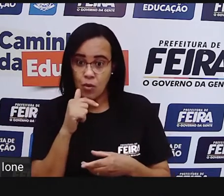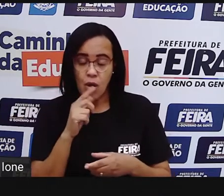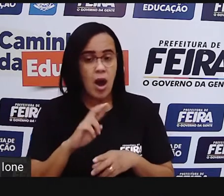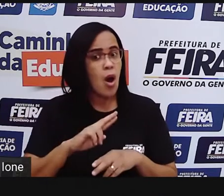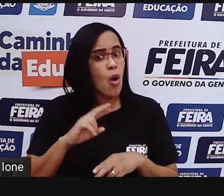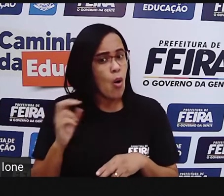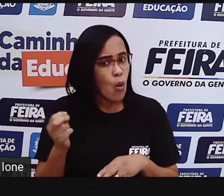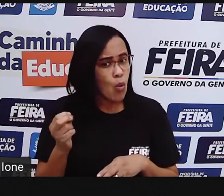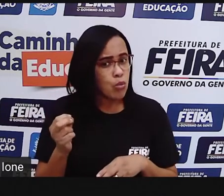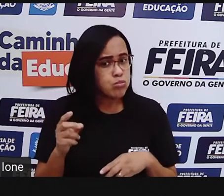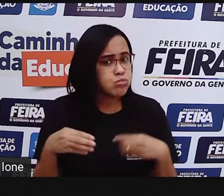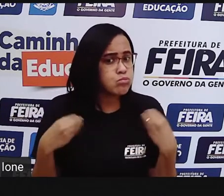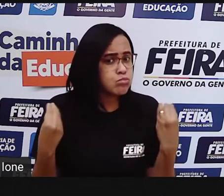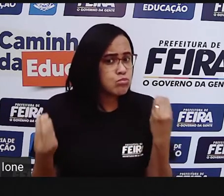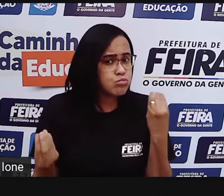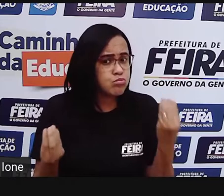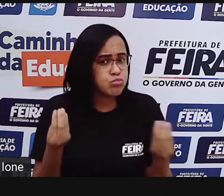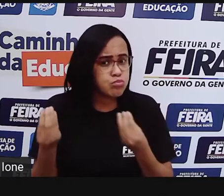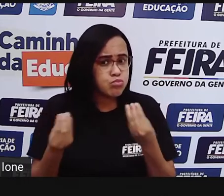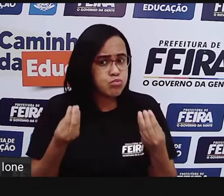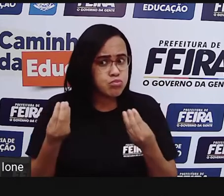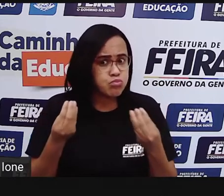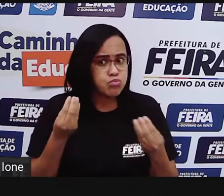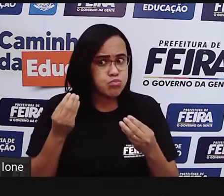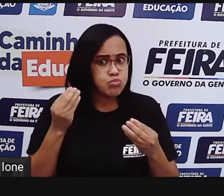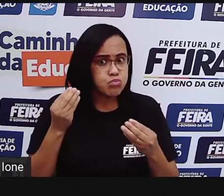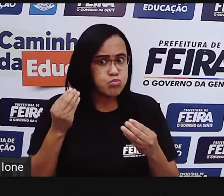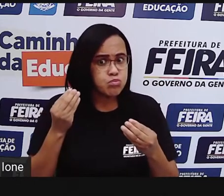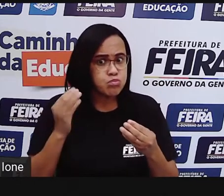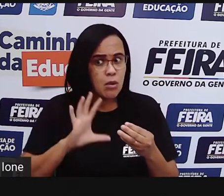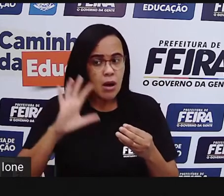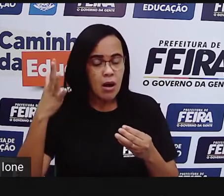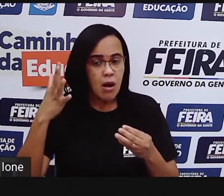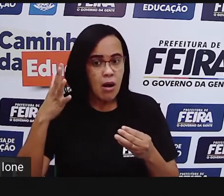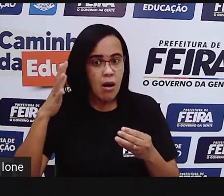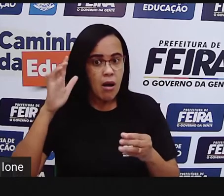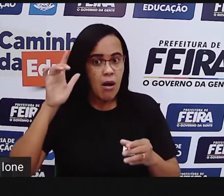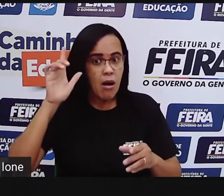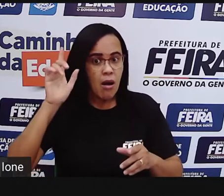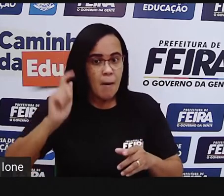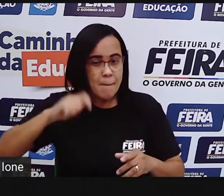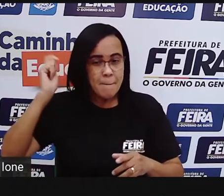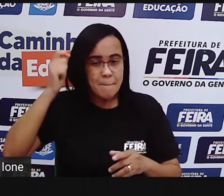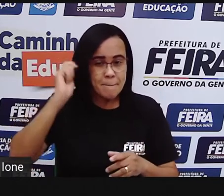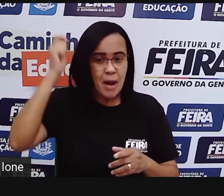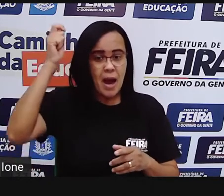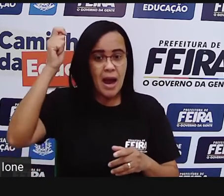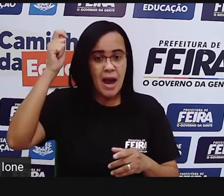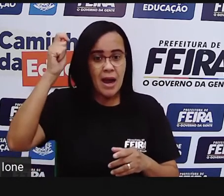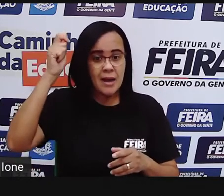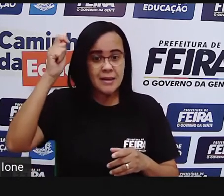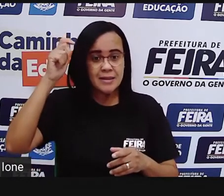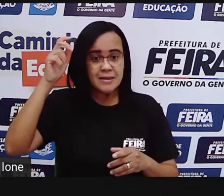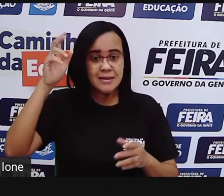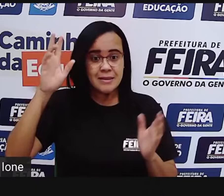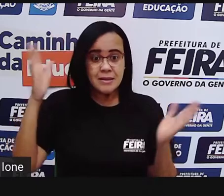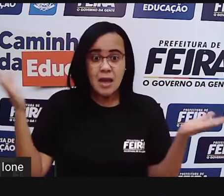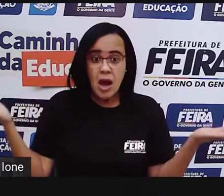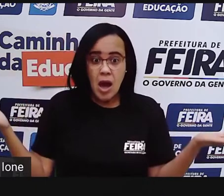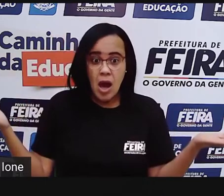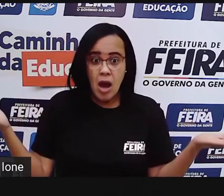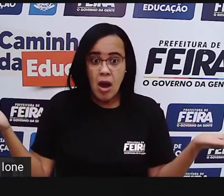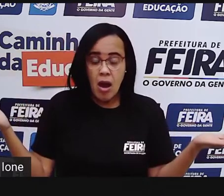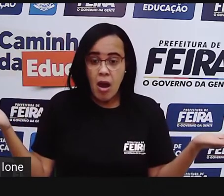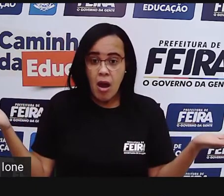que vai acontecer algo mágico? Um, dois, três e.